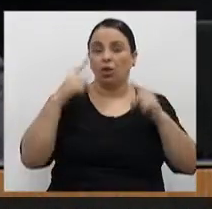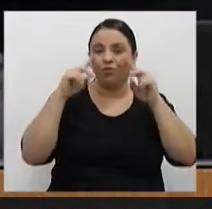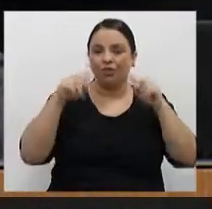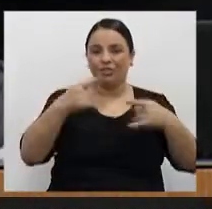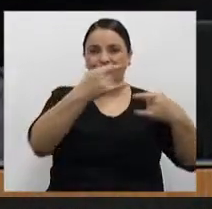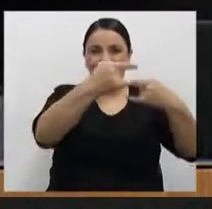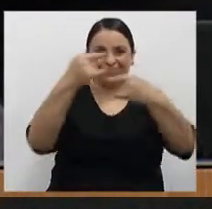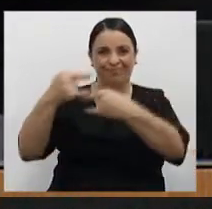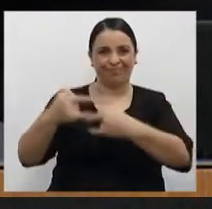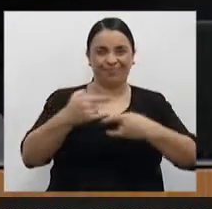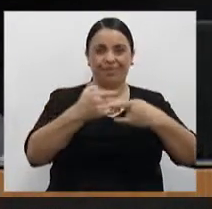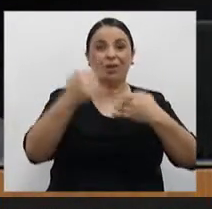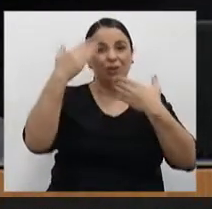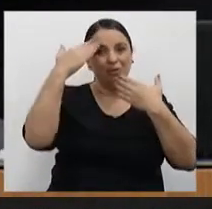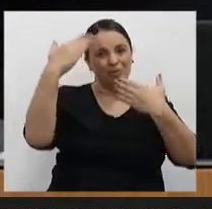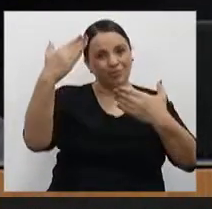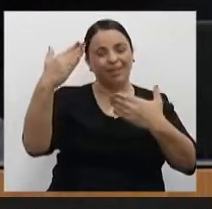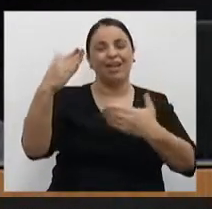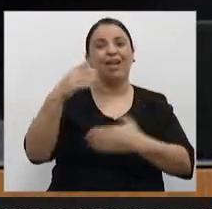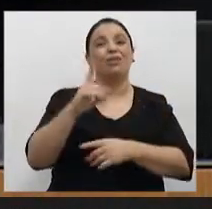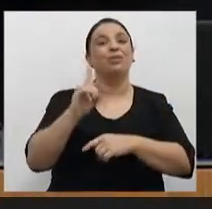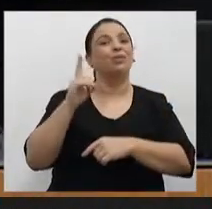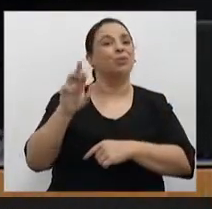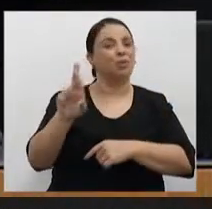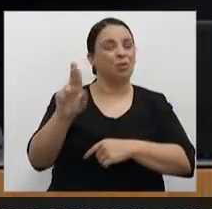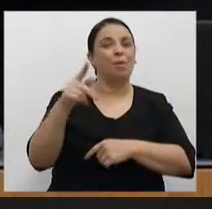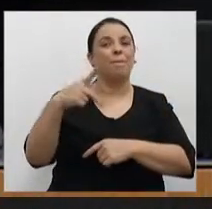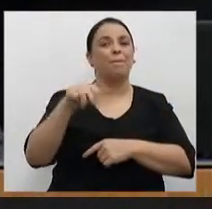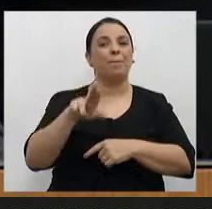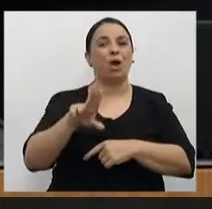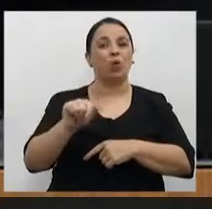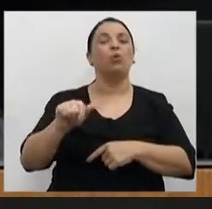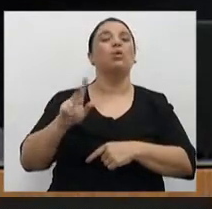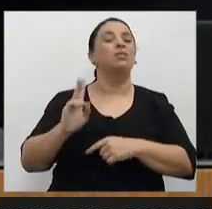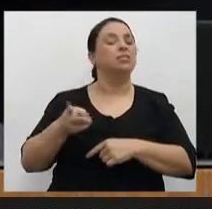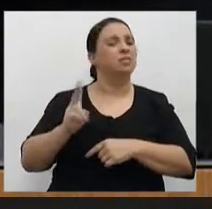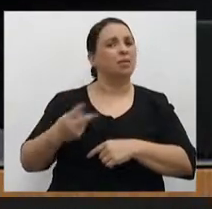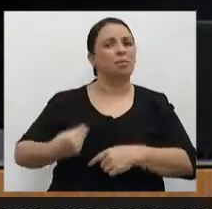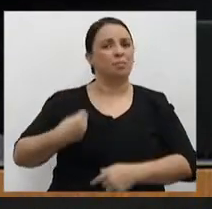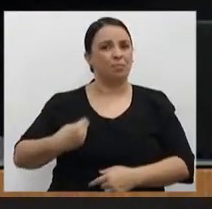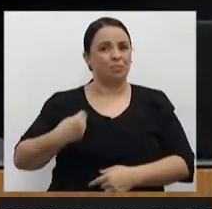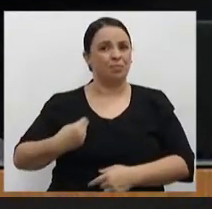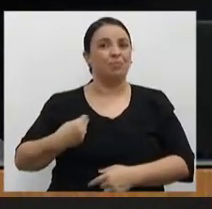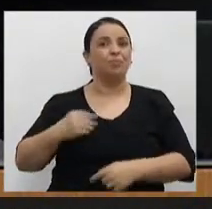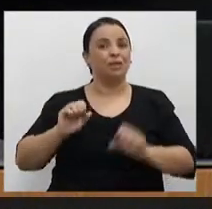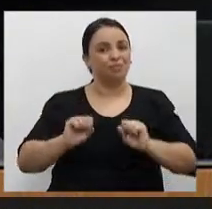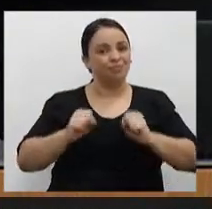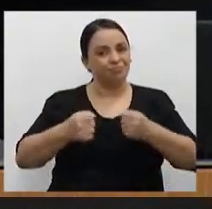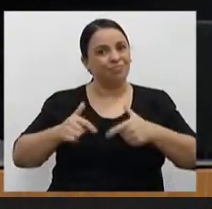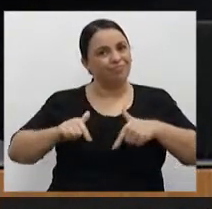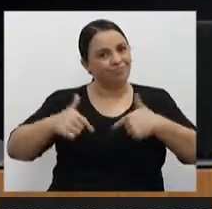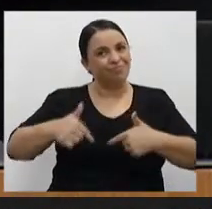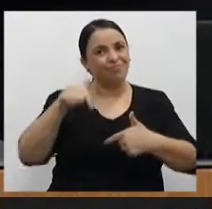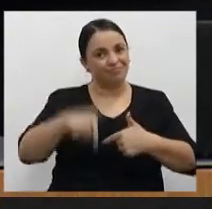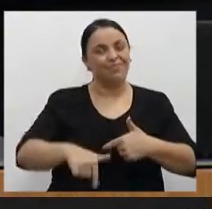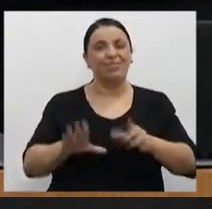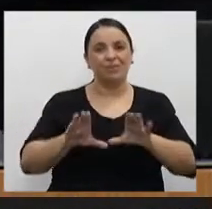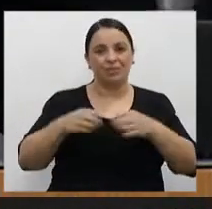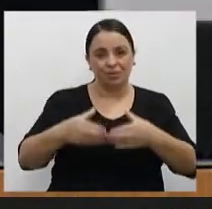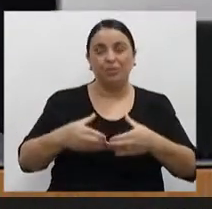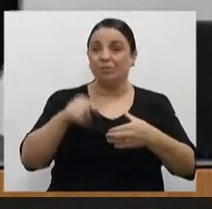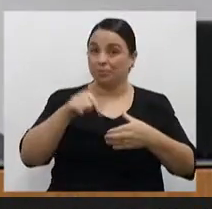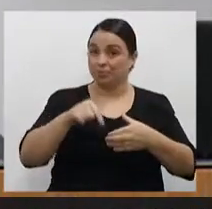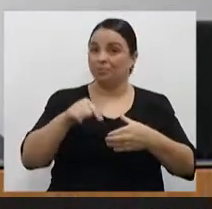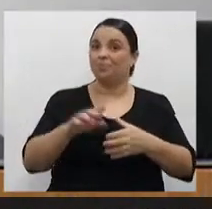telinha. Obrigado, doutor Paulo, sempre participante, atuante na nossa comissão. Doutor Paulo é membro efetivo da comissão.